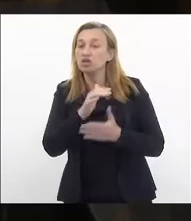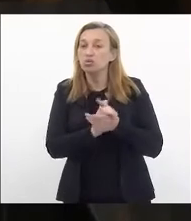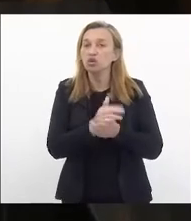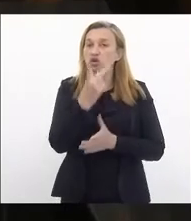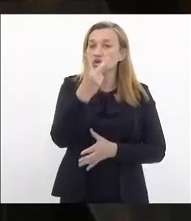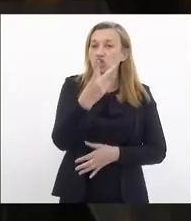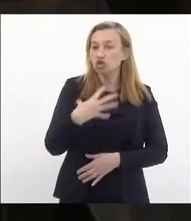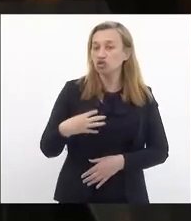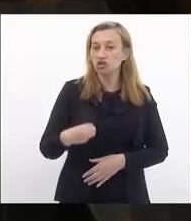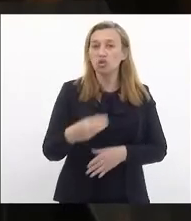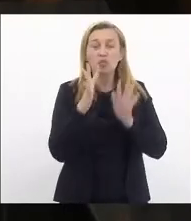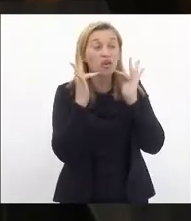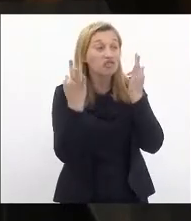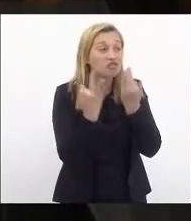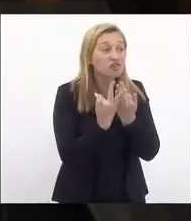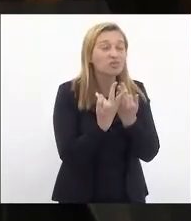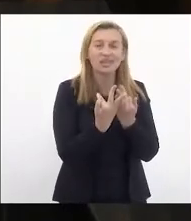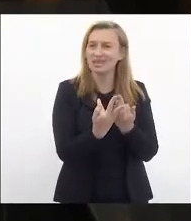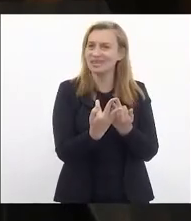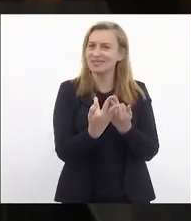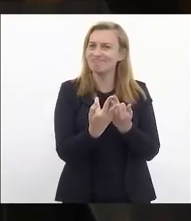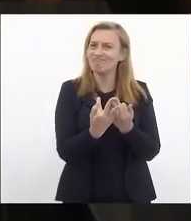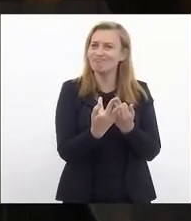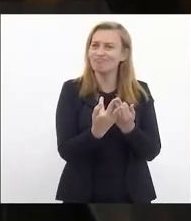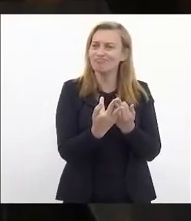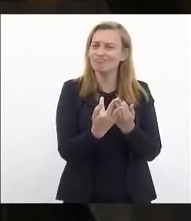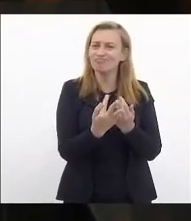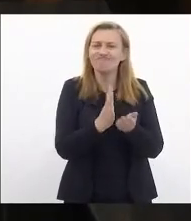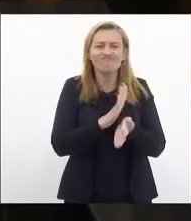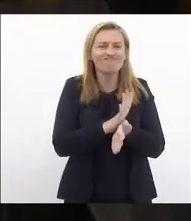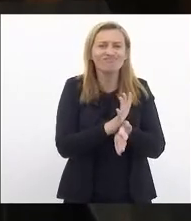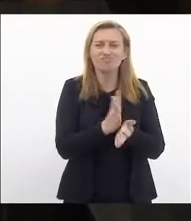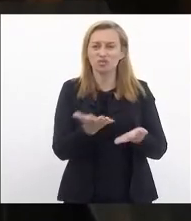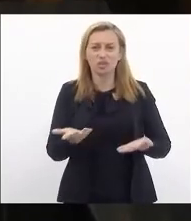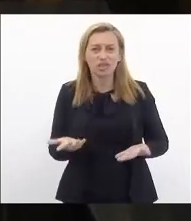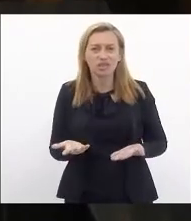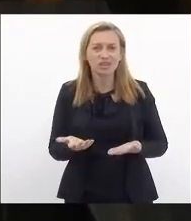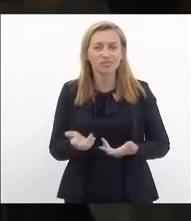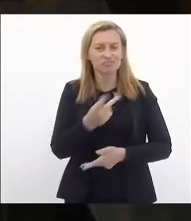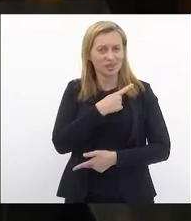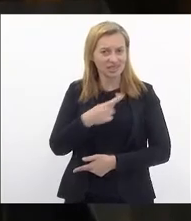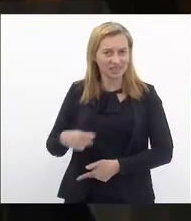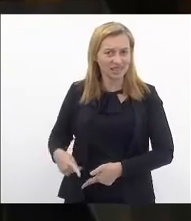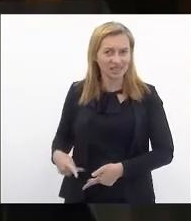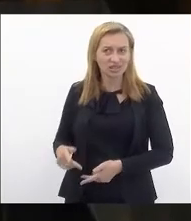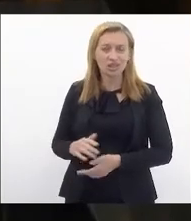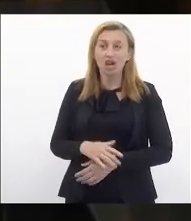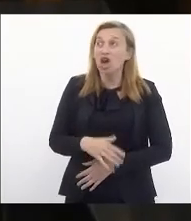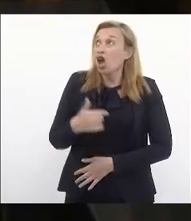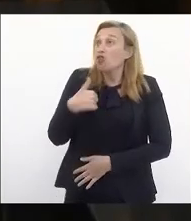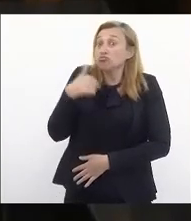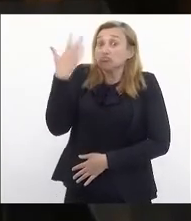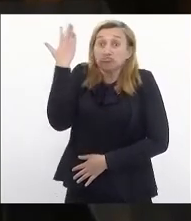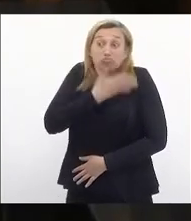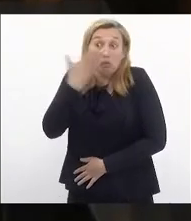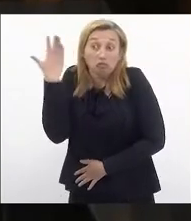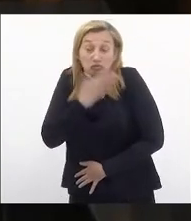uma família completamente destruída presidente e eu não vi